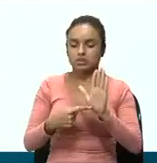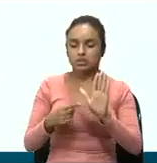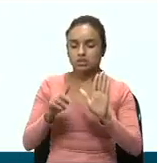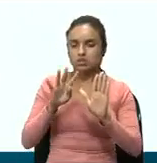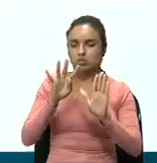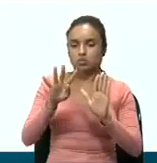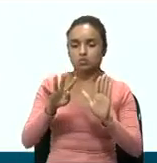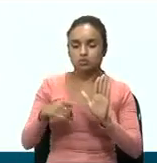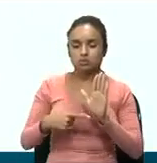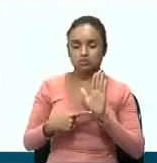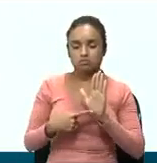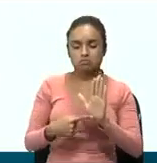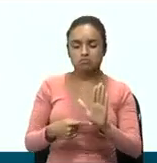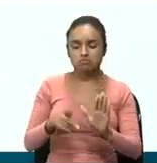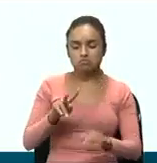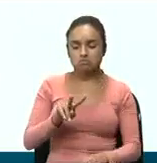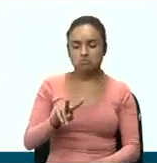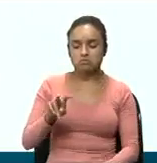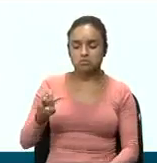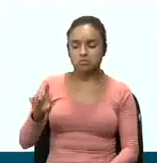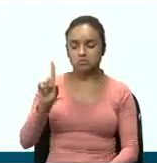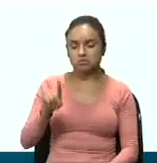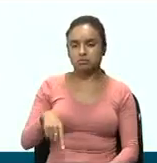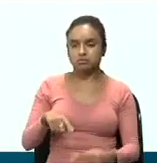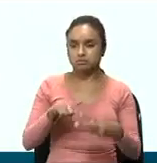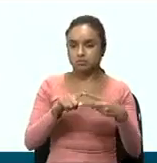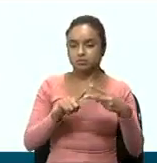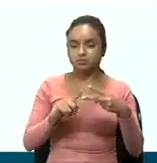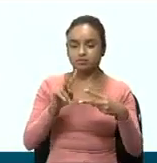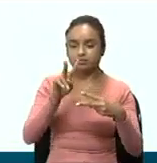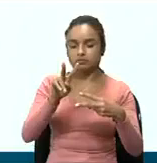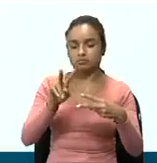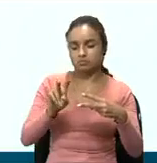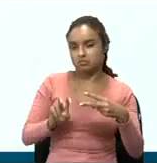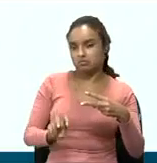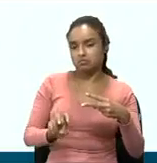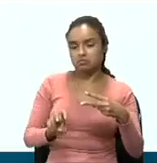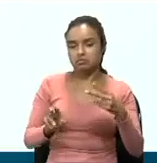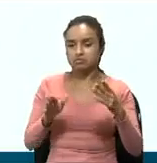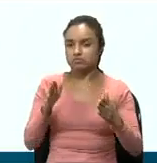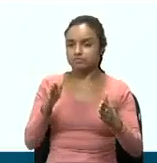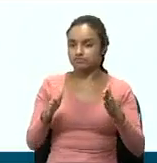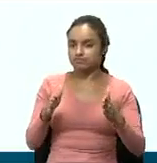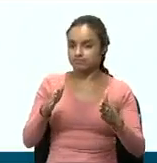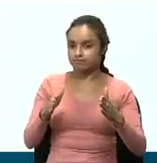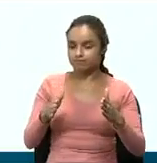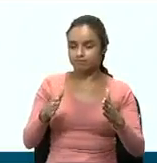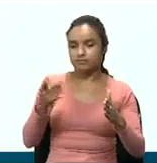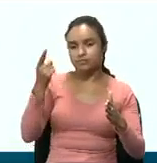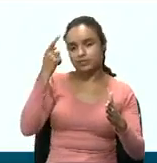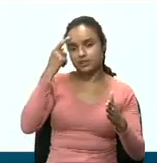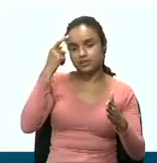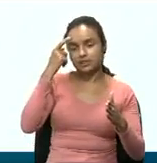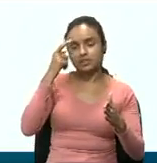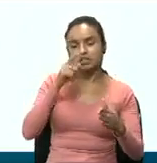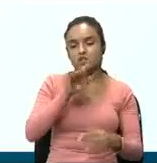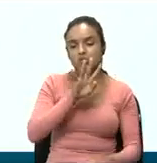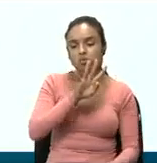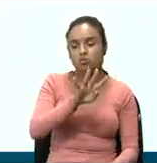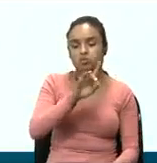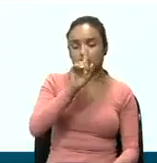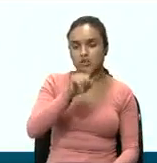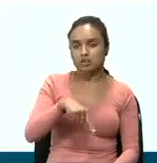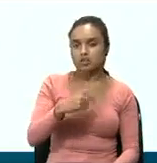expressar 25 em termos de 2 e de 5? Pensem bem. 4 não é 2 ao